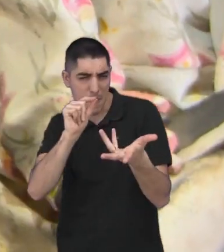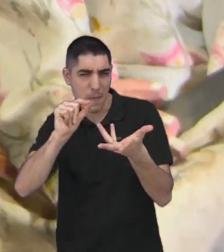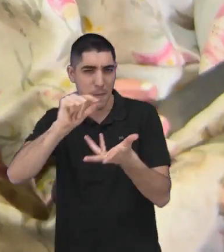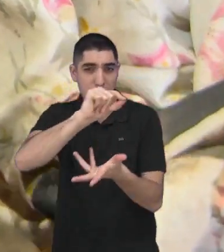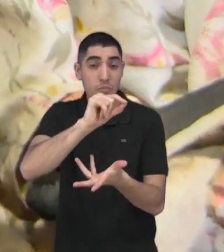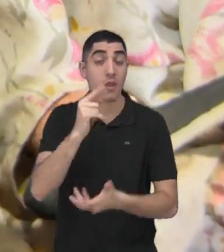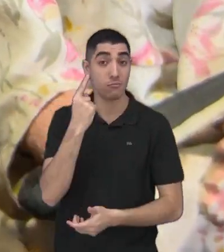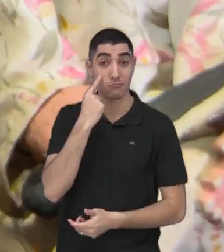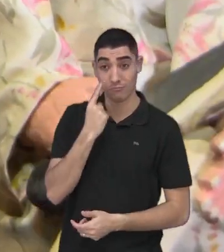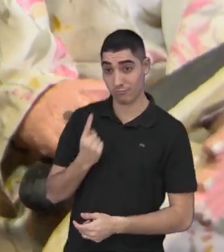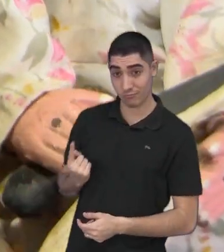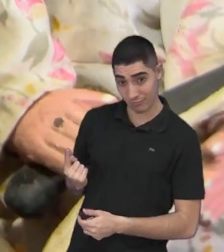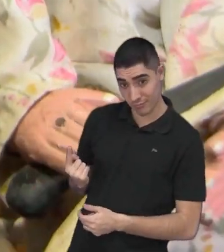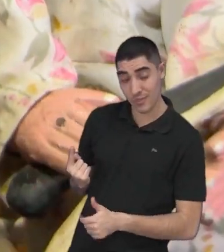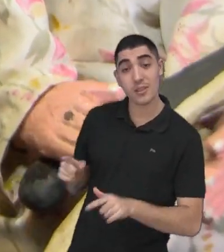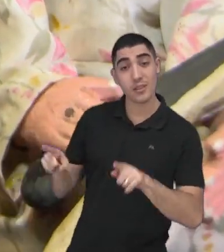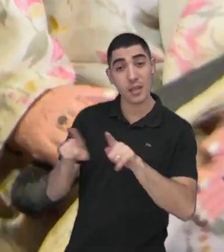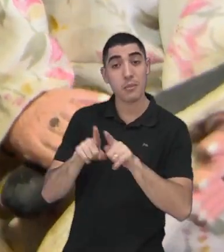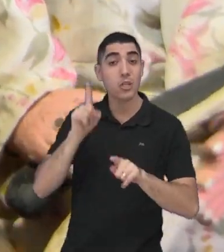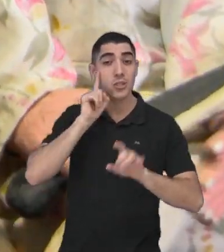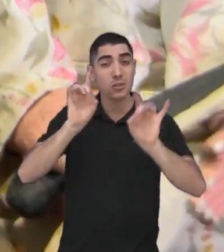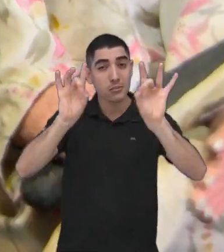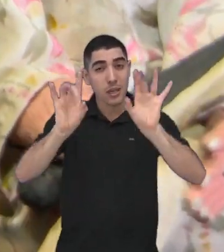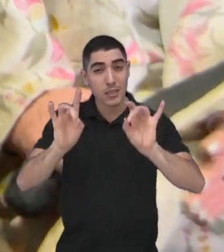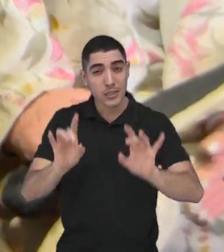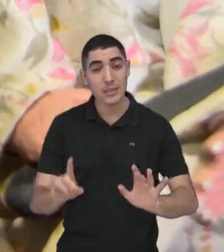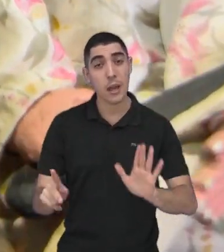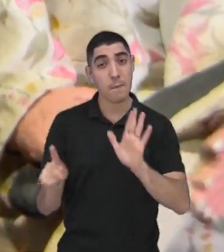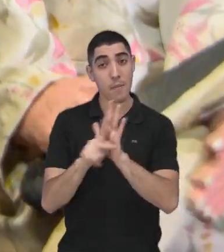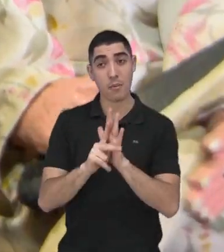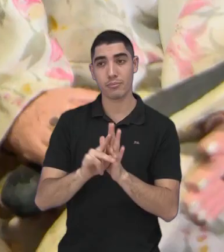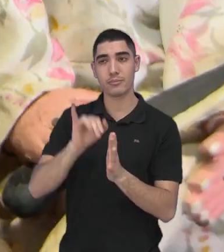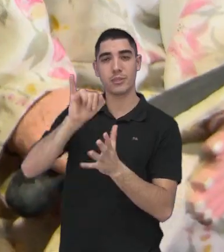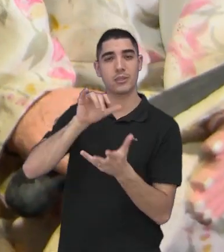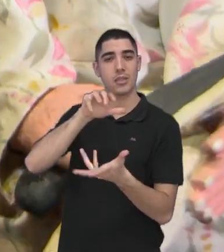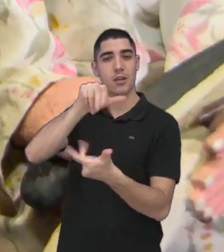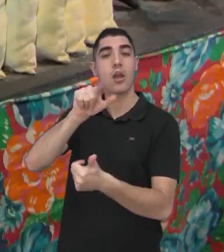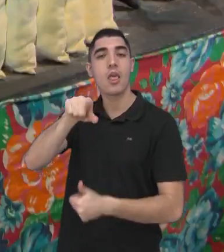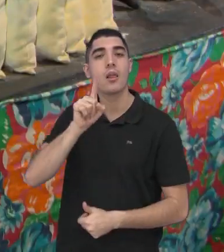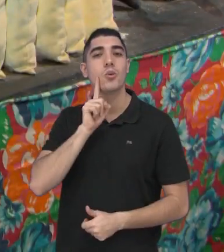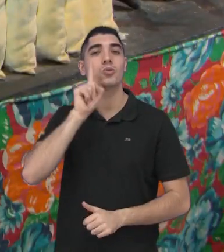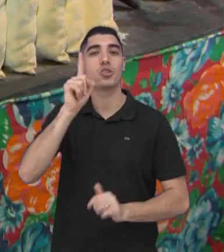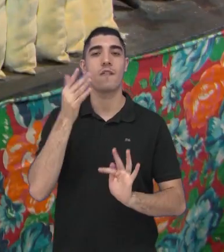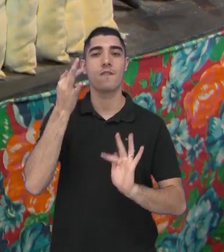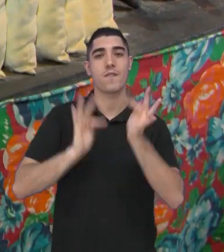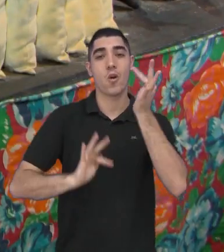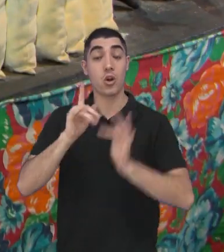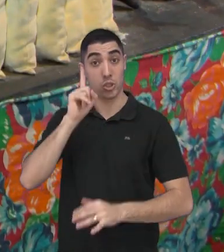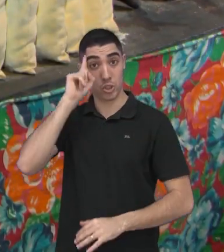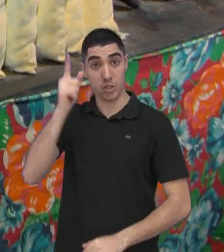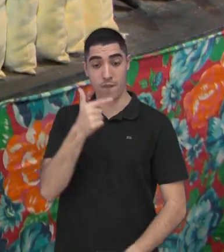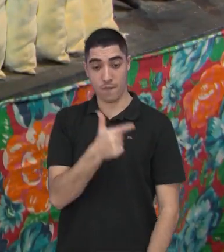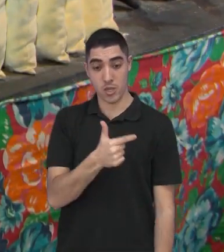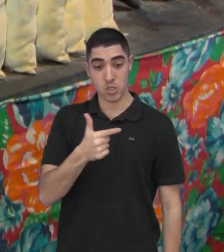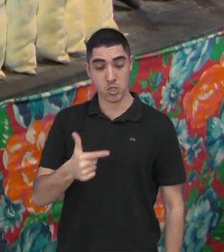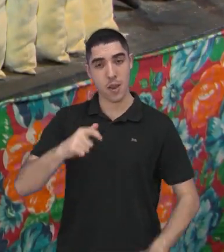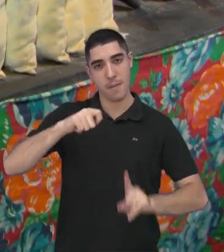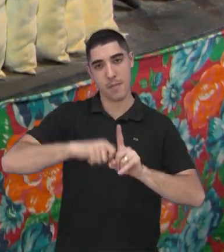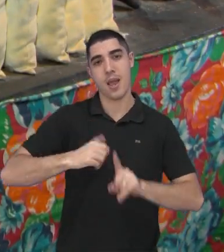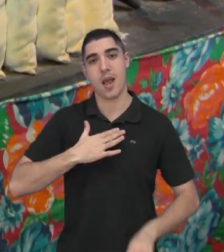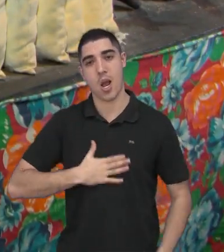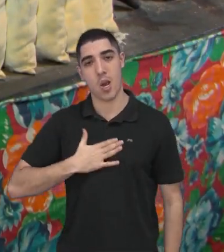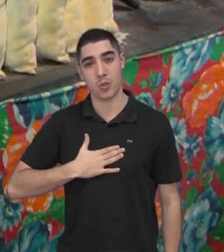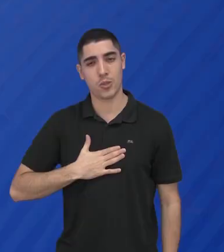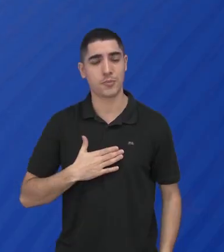É tão marcante que virou tema de uma data comemorativa internacional, o Dia do Folclore, celebrado em 22